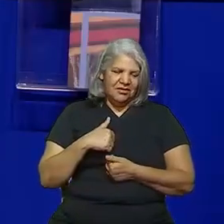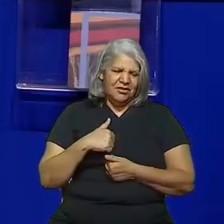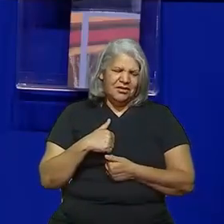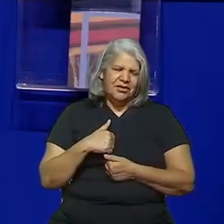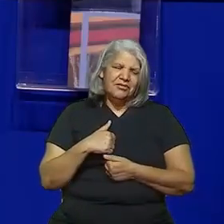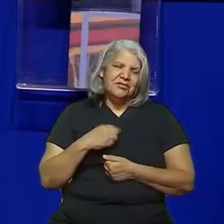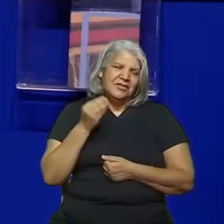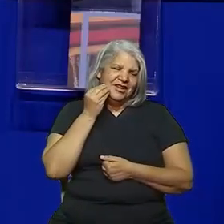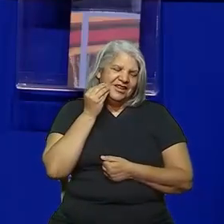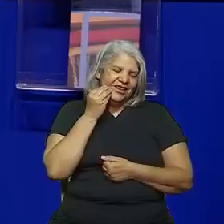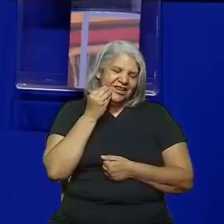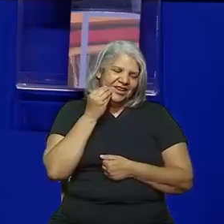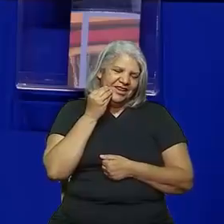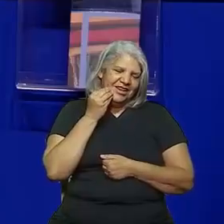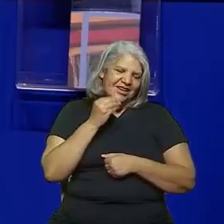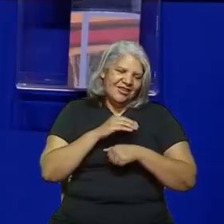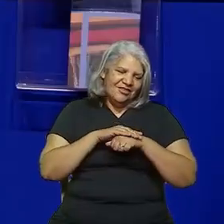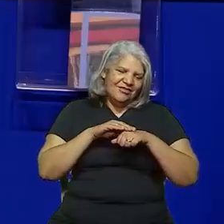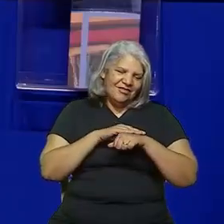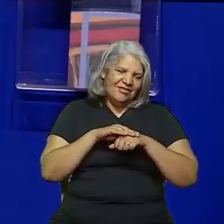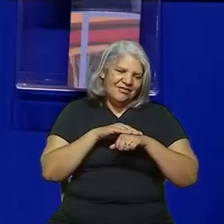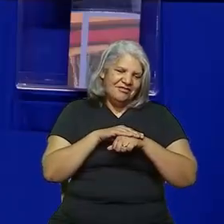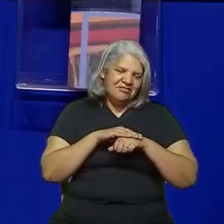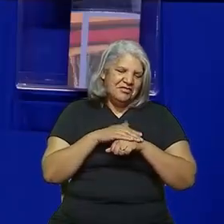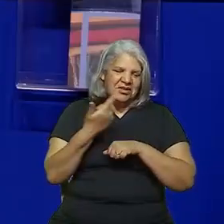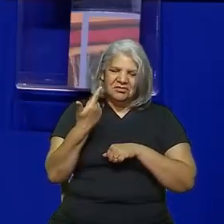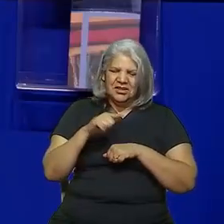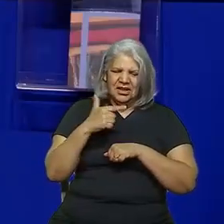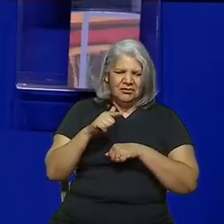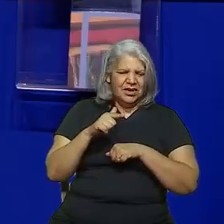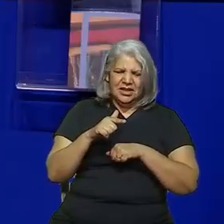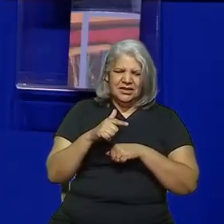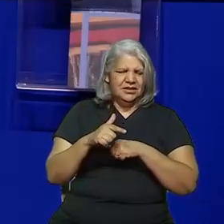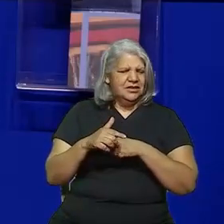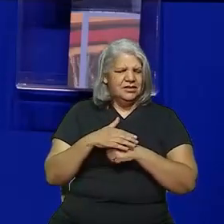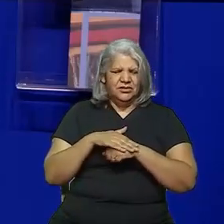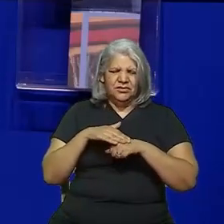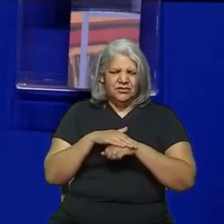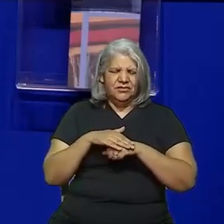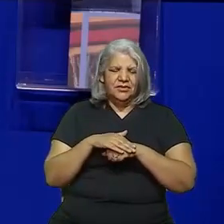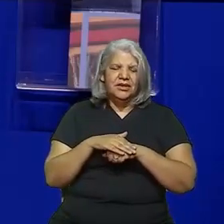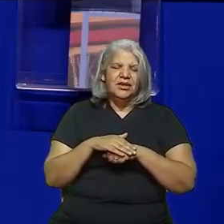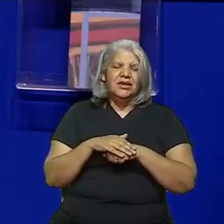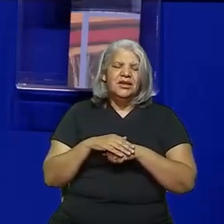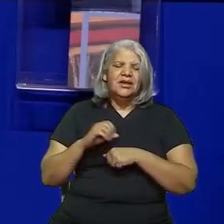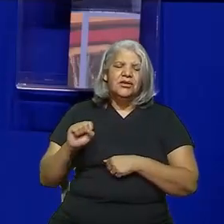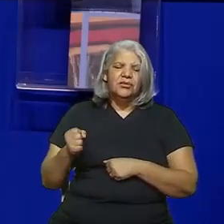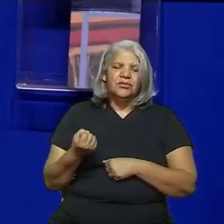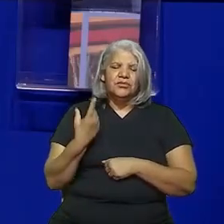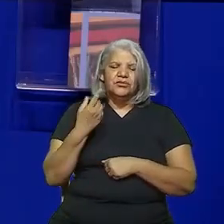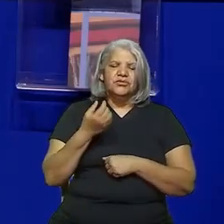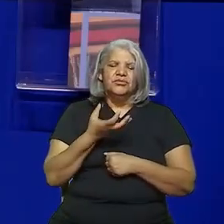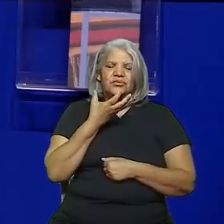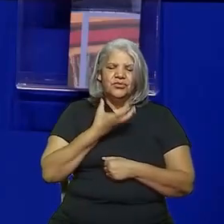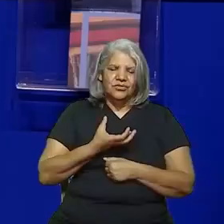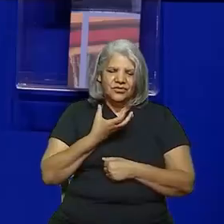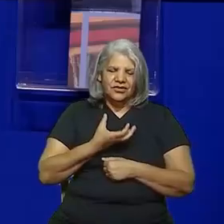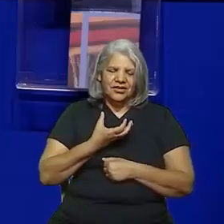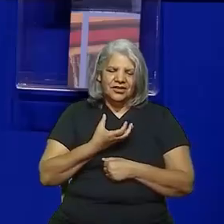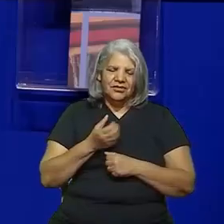puxei de novo o assunto, ele falou assim, não existe mais esse assunto. E no último Natal que a gente passou com o meu